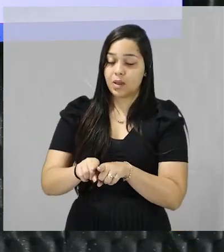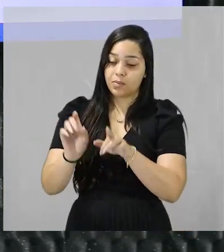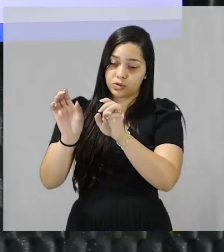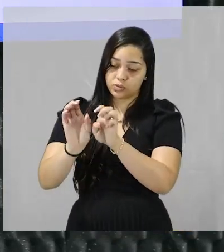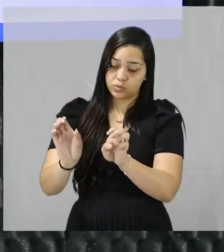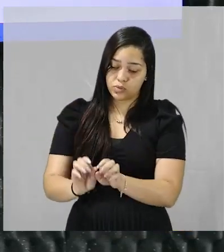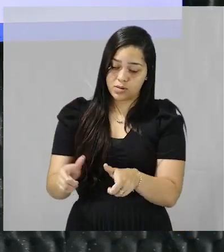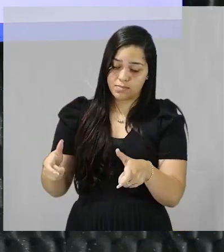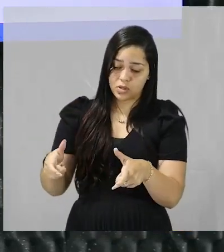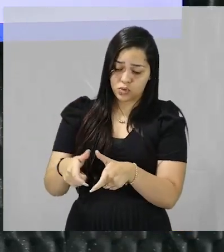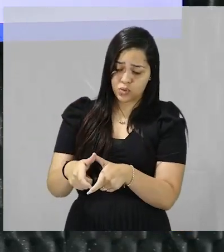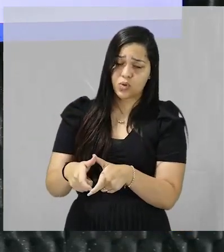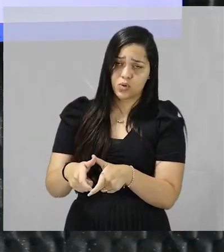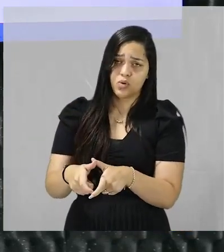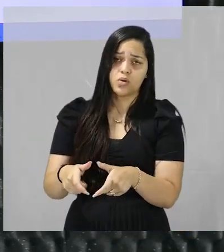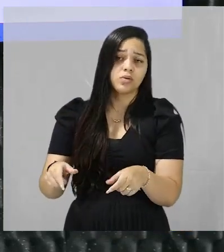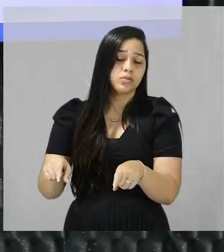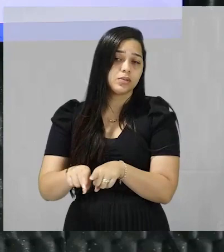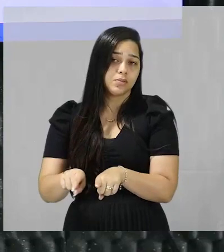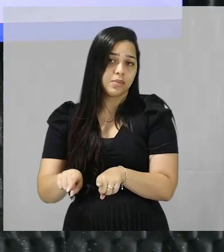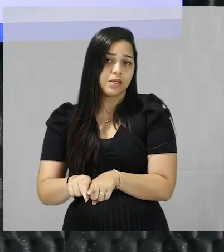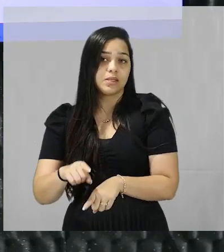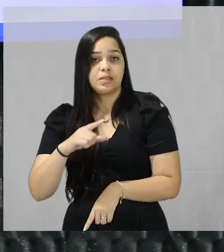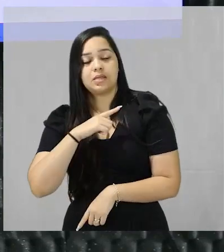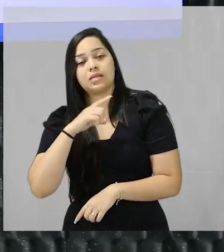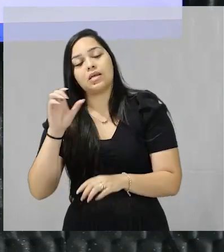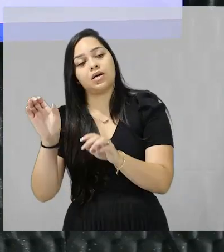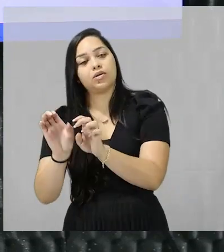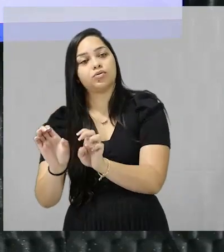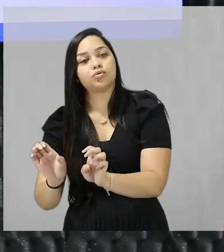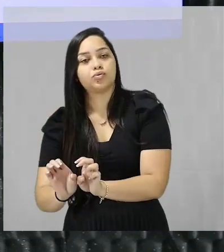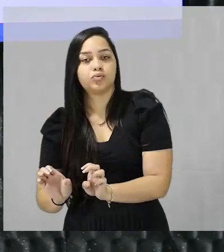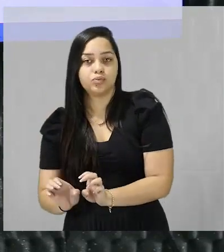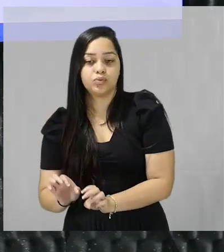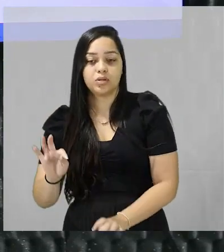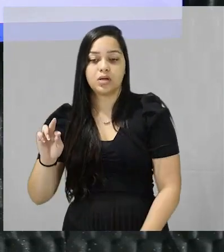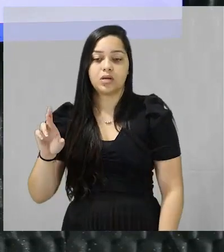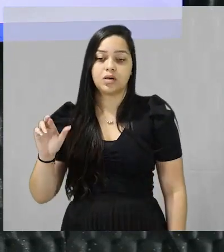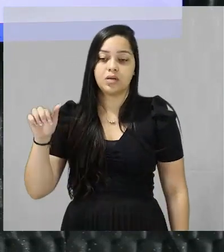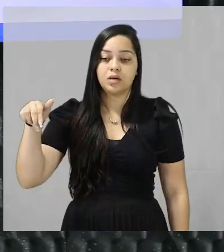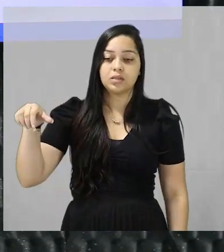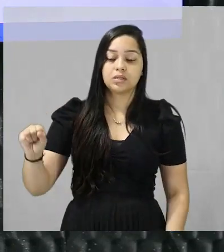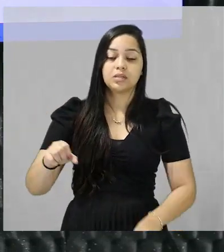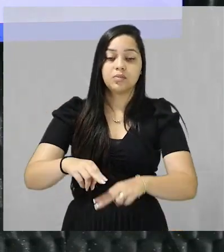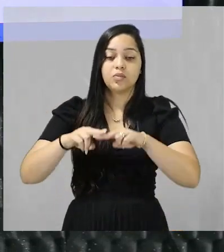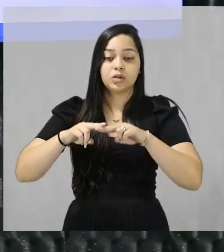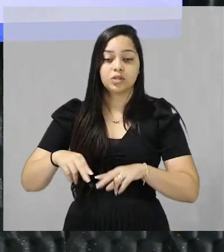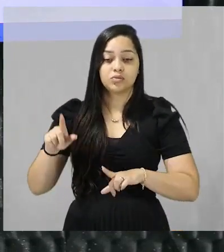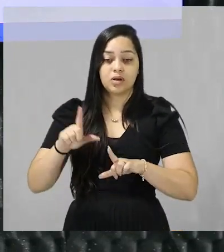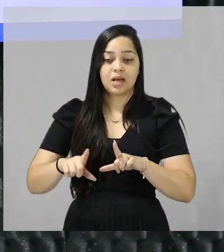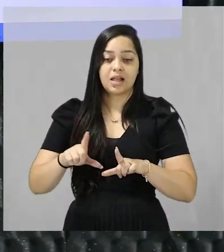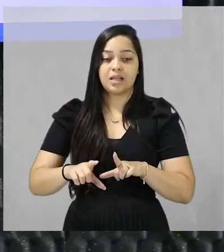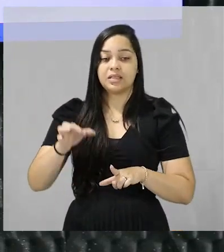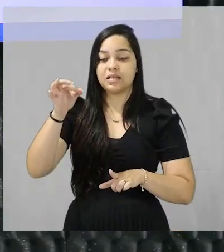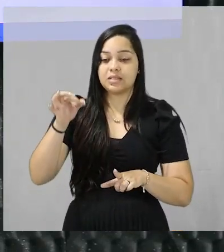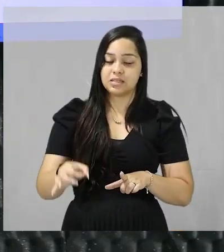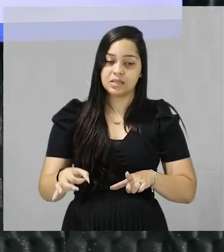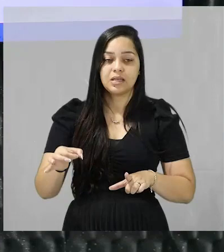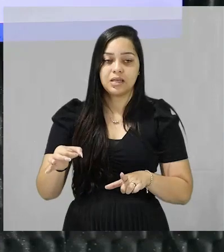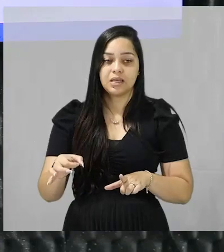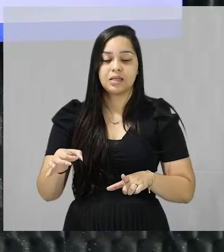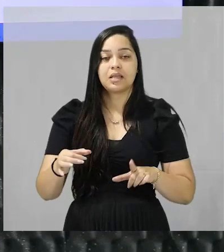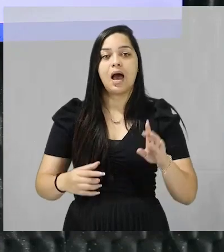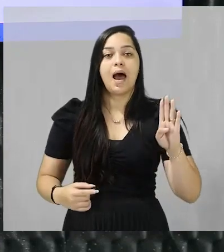menor, mais compacta que a estrutura trans. Por isso, a alternativa correta, turminha, a letra